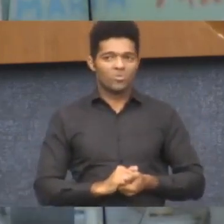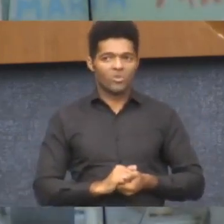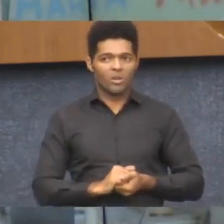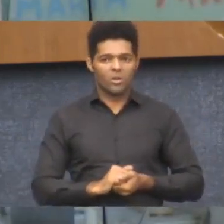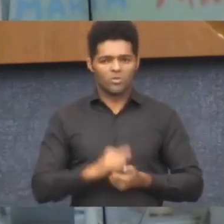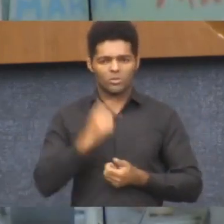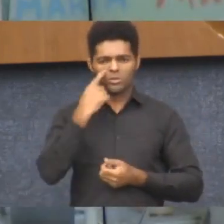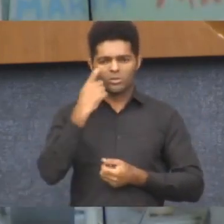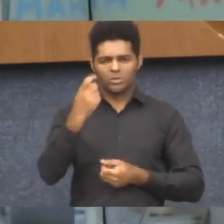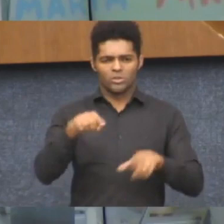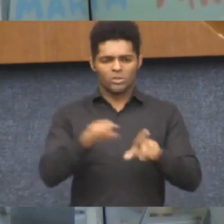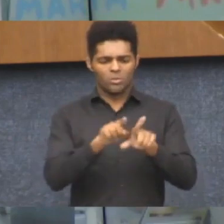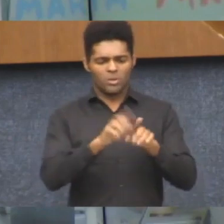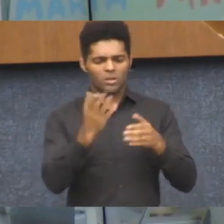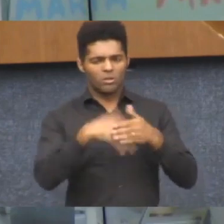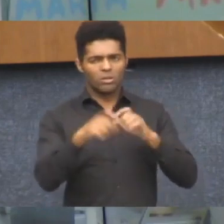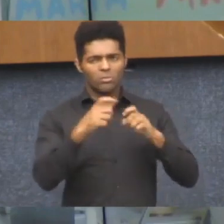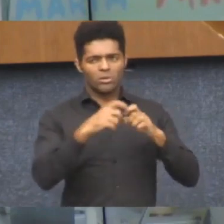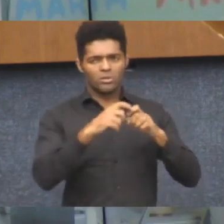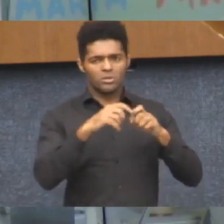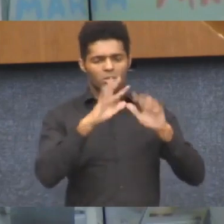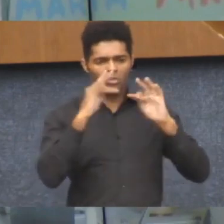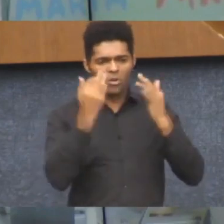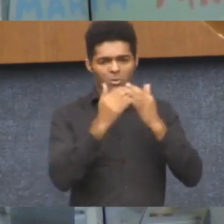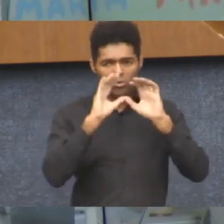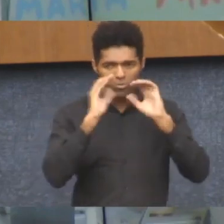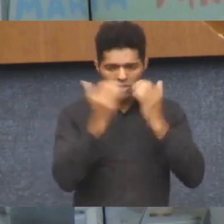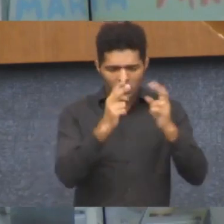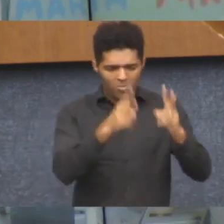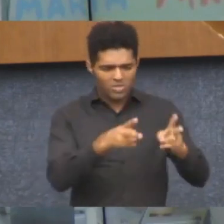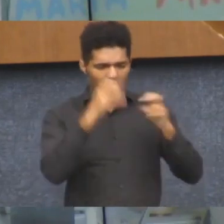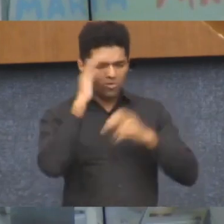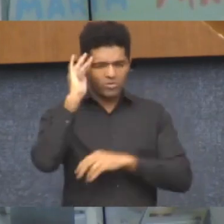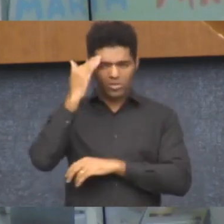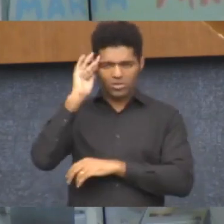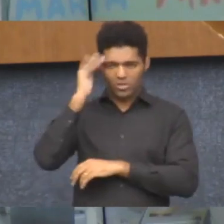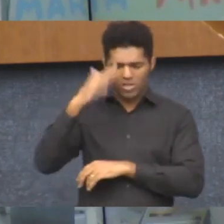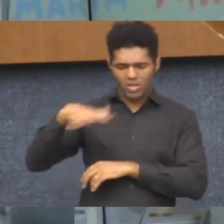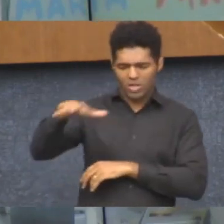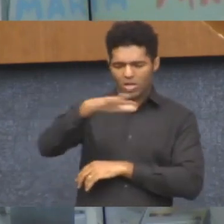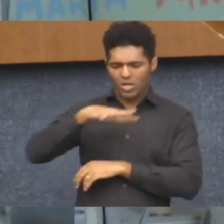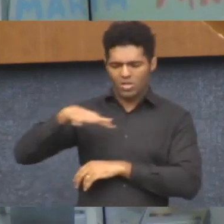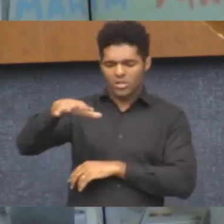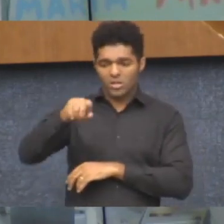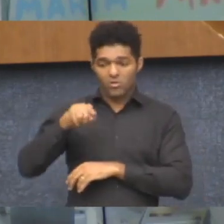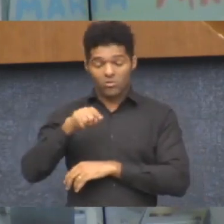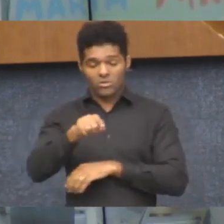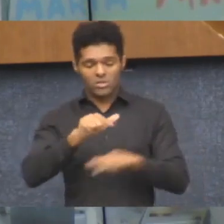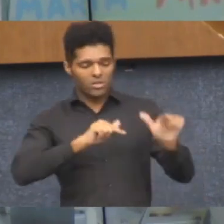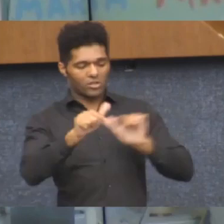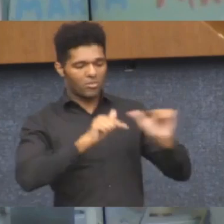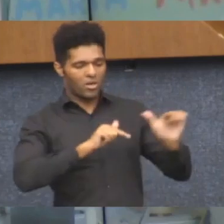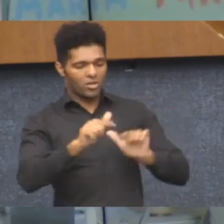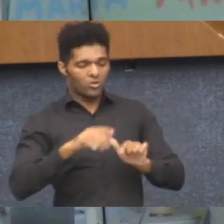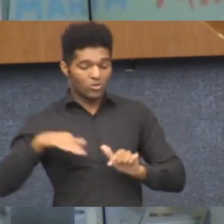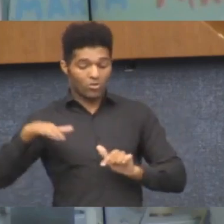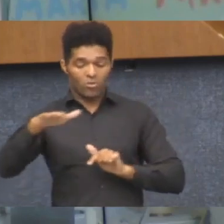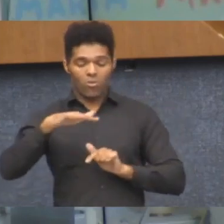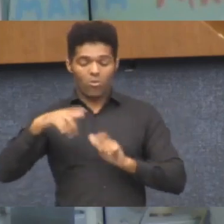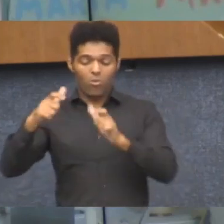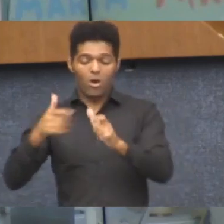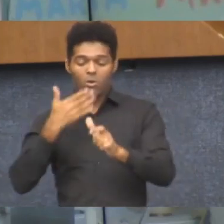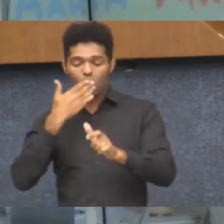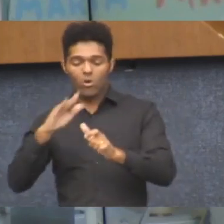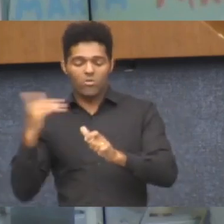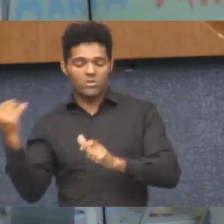Eu acho interessante na medicina de família e comunidade essa percepção de você entender que território é esse que você está, de que lugar que você está falando,